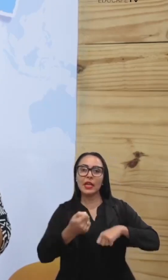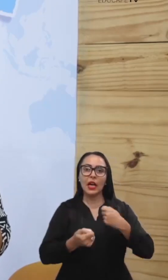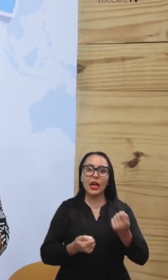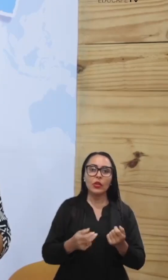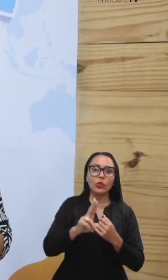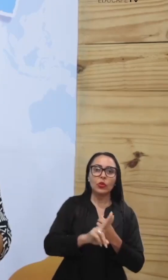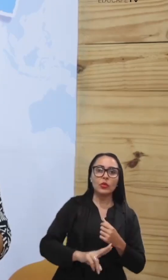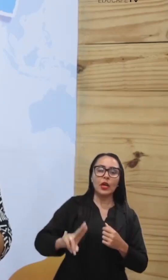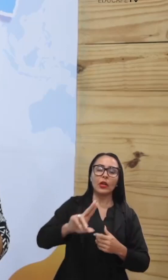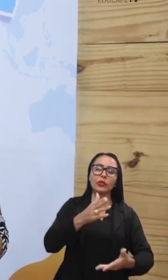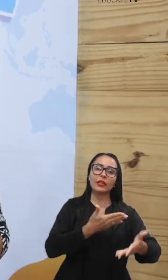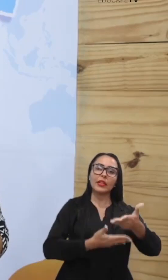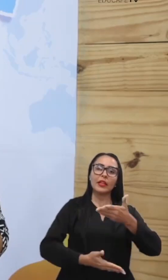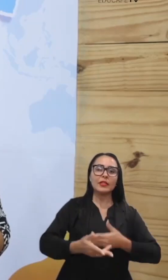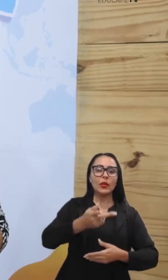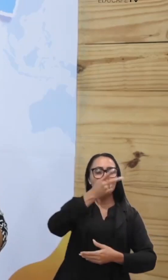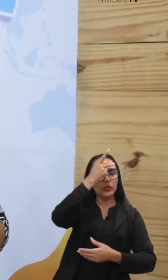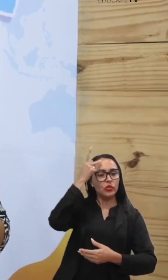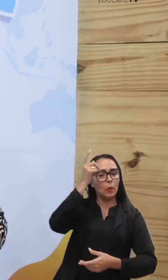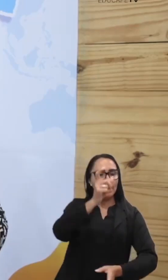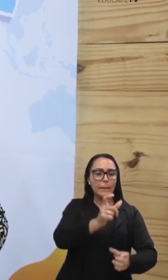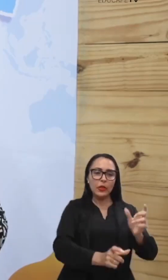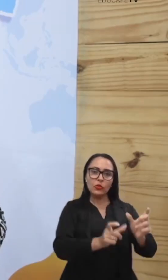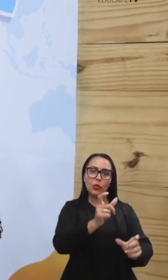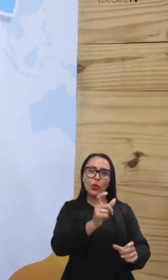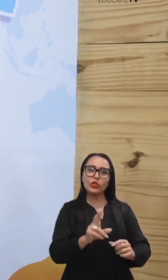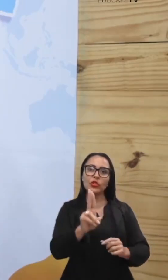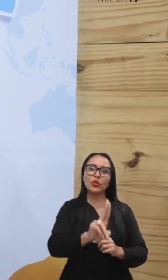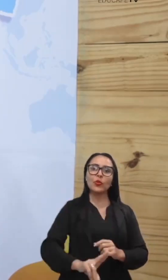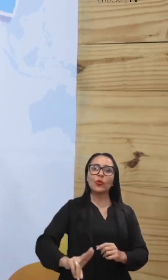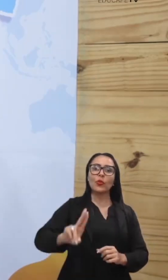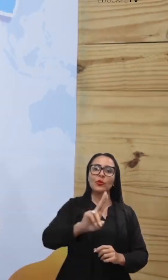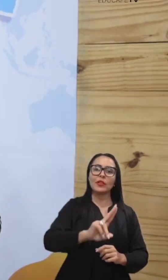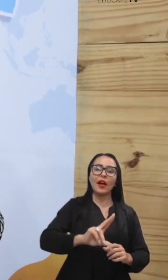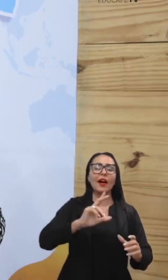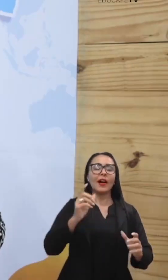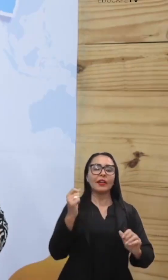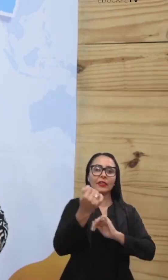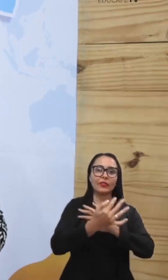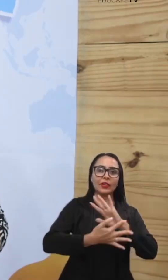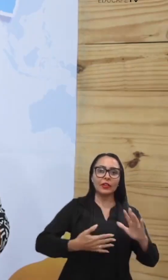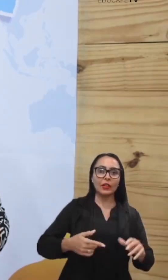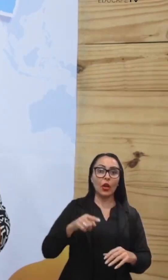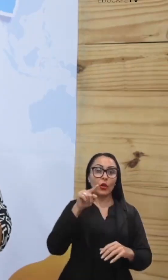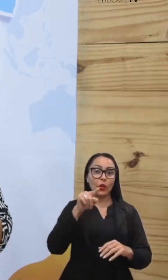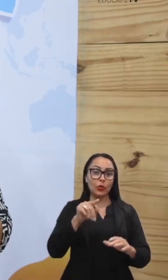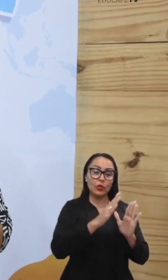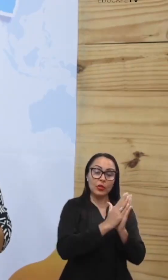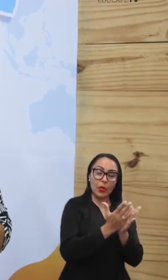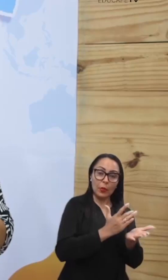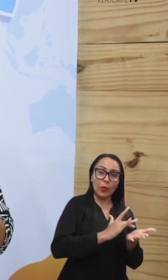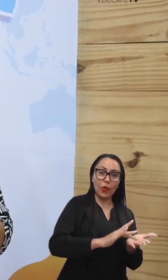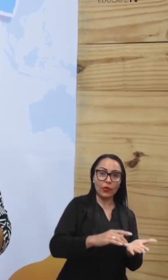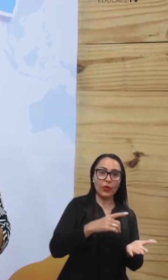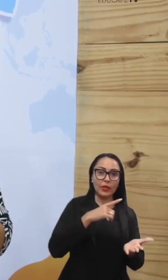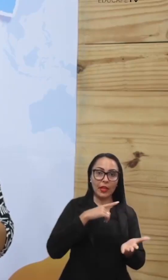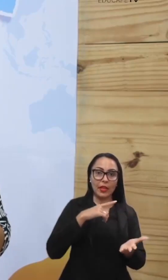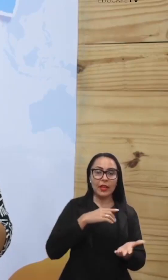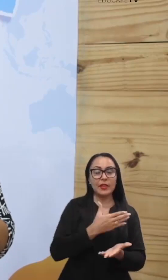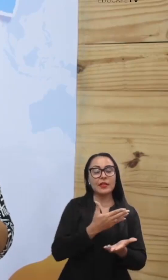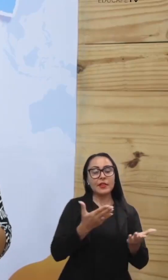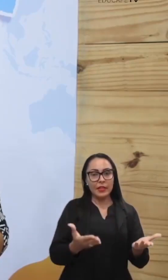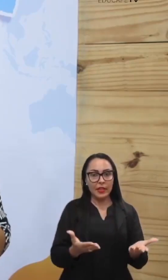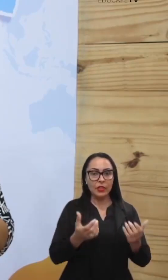e interação das pessoas que fazem uso da língua de sinais. Na competência 1 do seu e-book, produzido pela professora